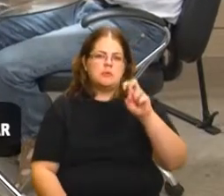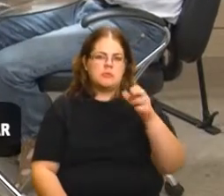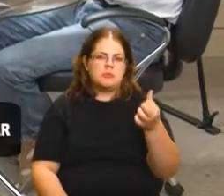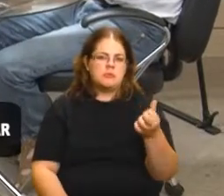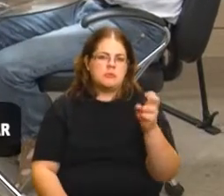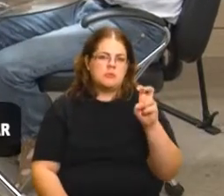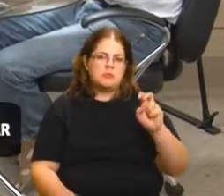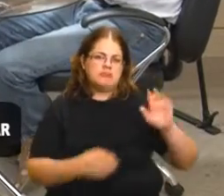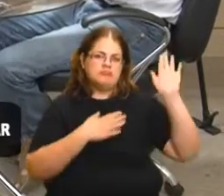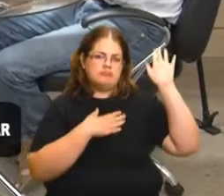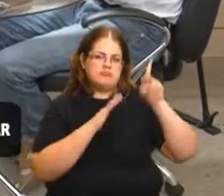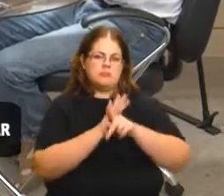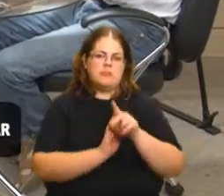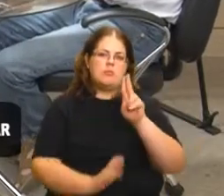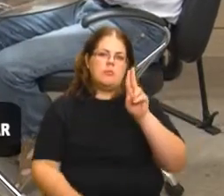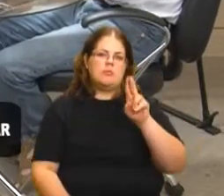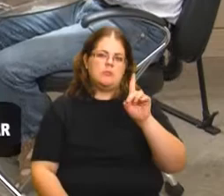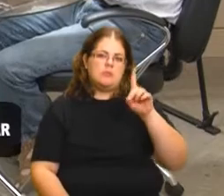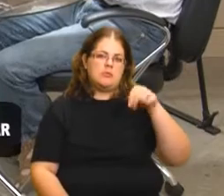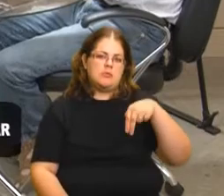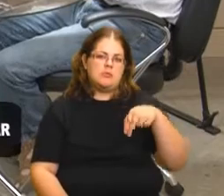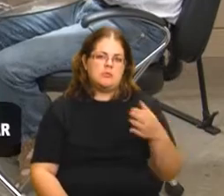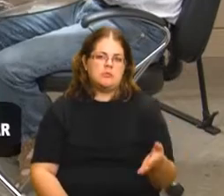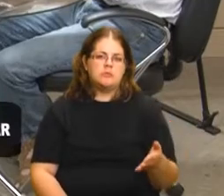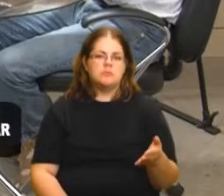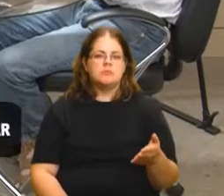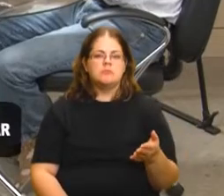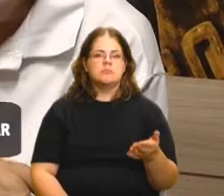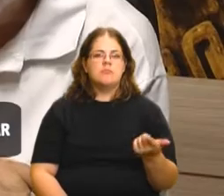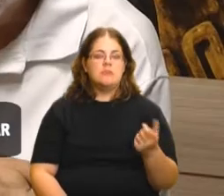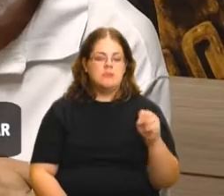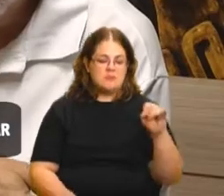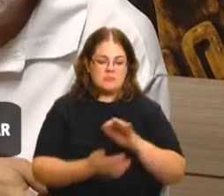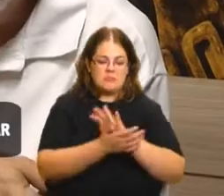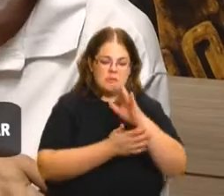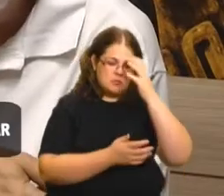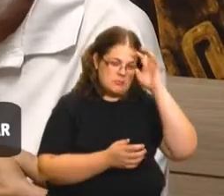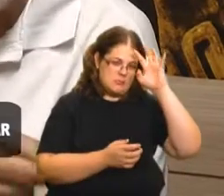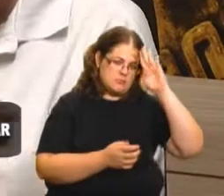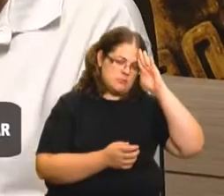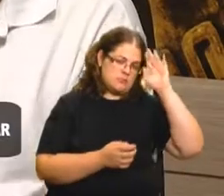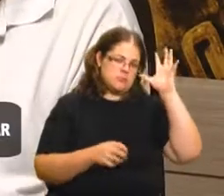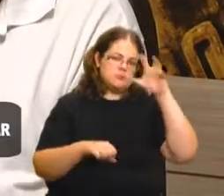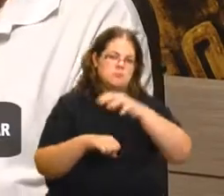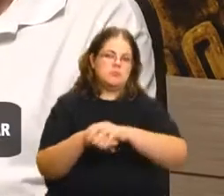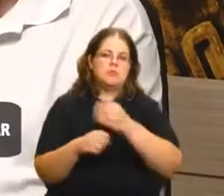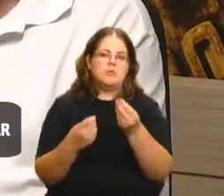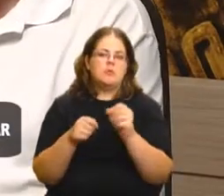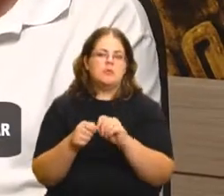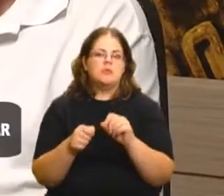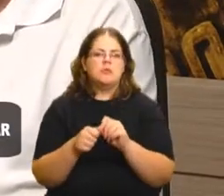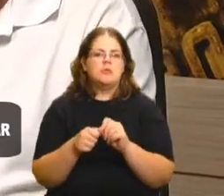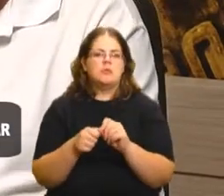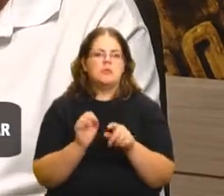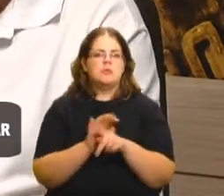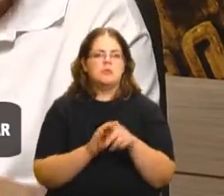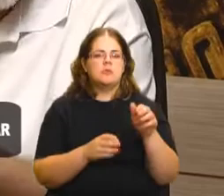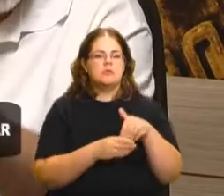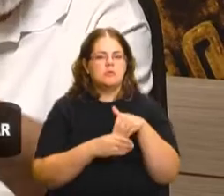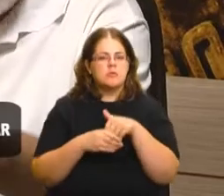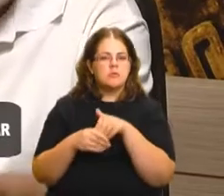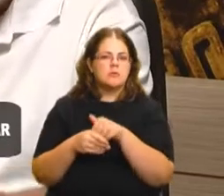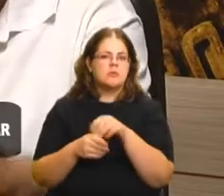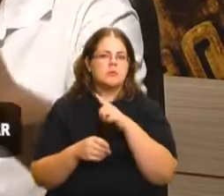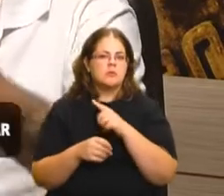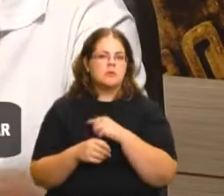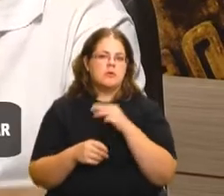seria o candidato natural da UDN. Certo. Bom, não tivesse havido golpe, a eleição poderia